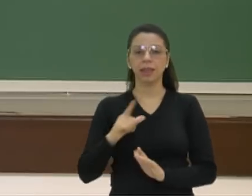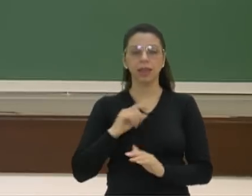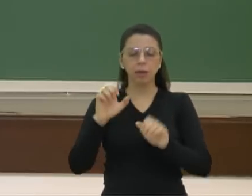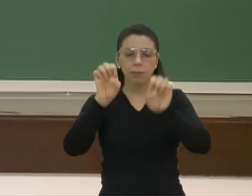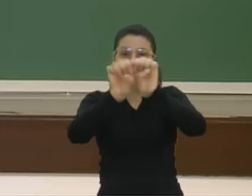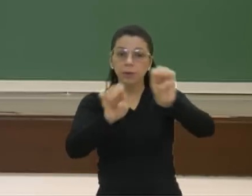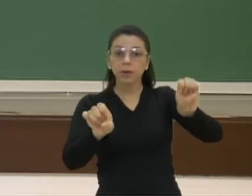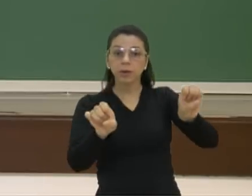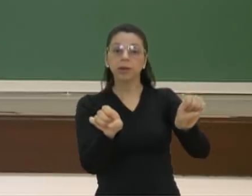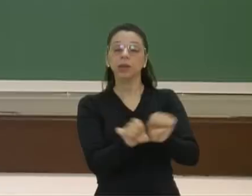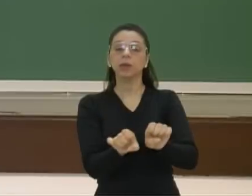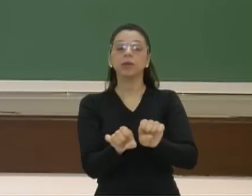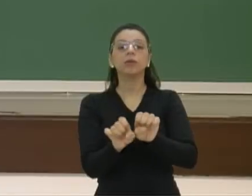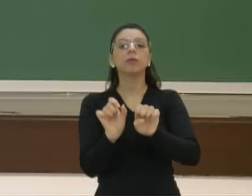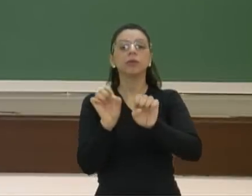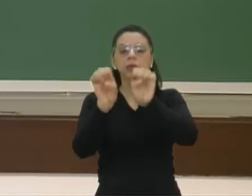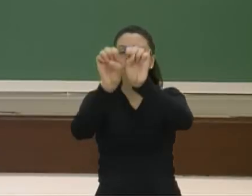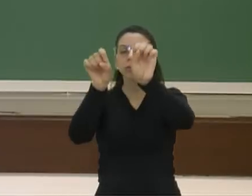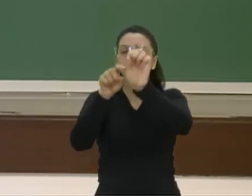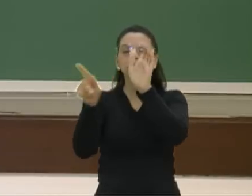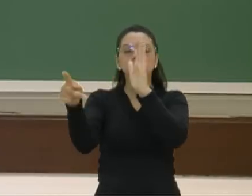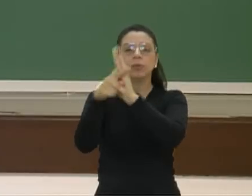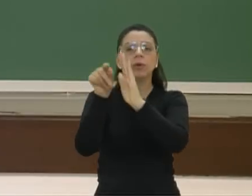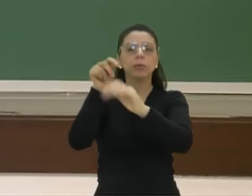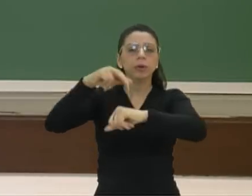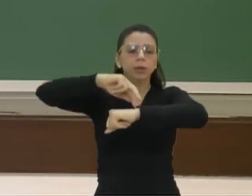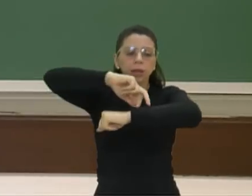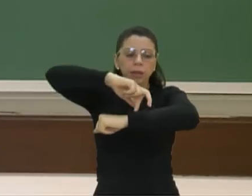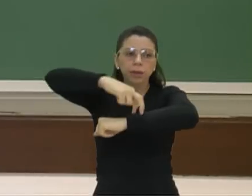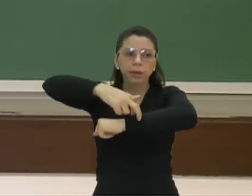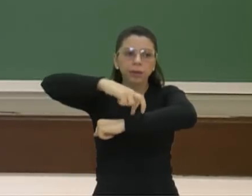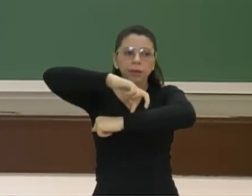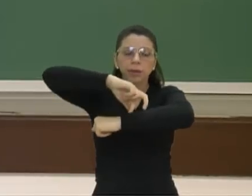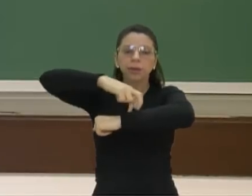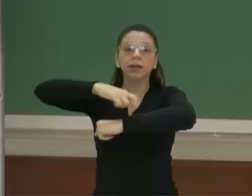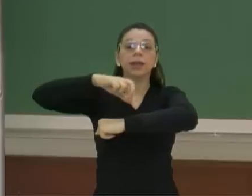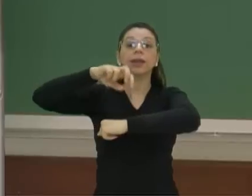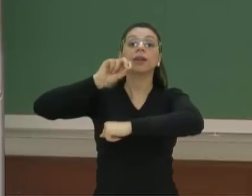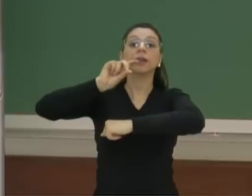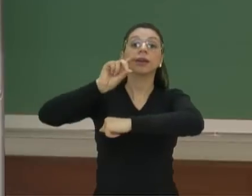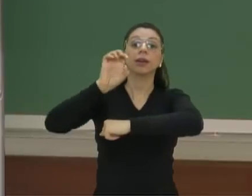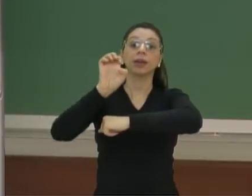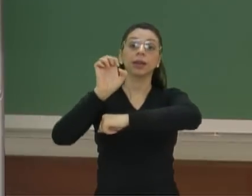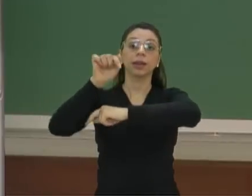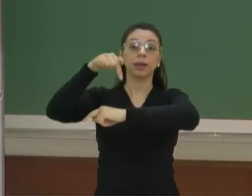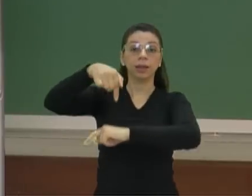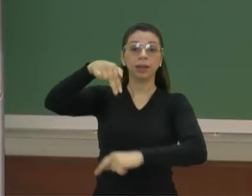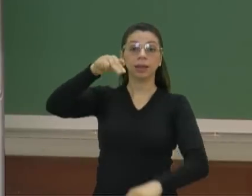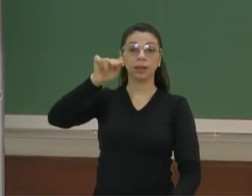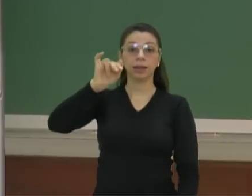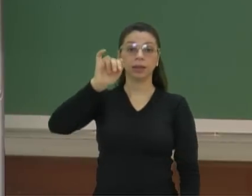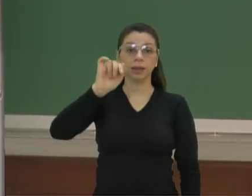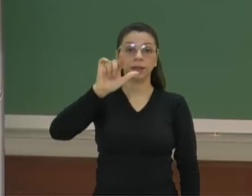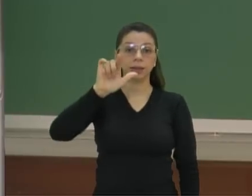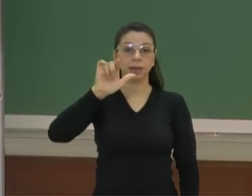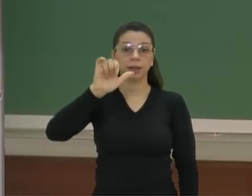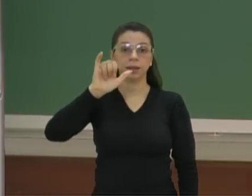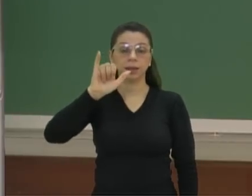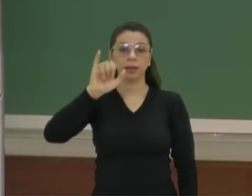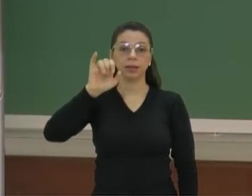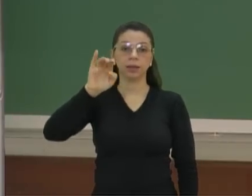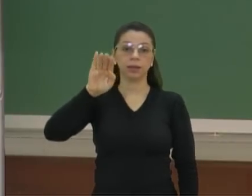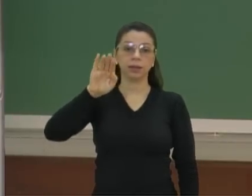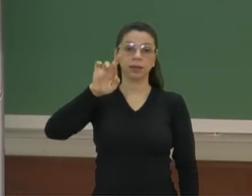associada ao equilíbrio, que é a palavra-chave para quem pratica o slackline? Tem